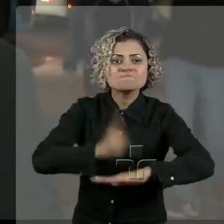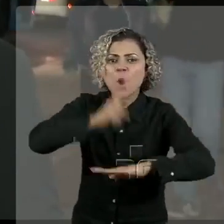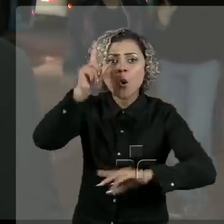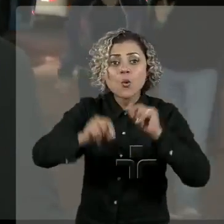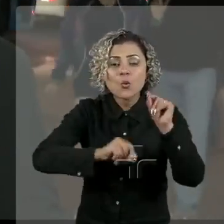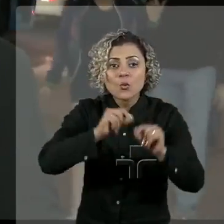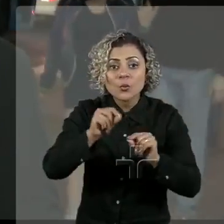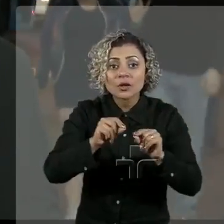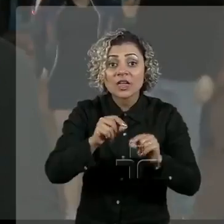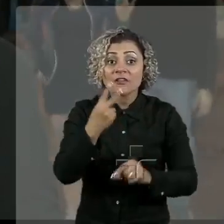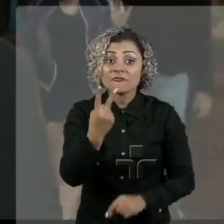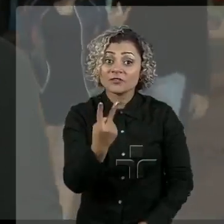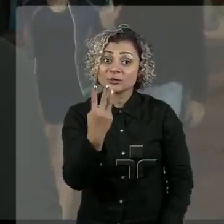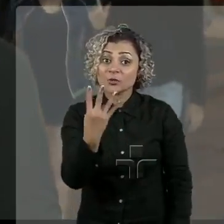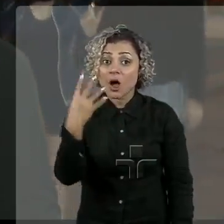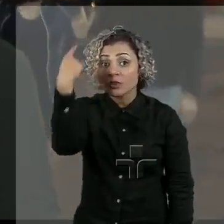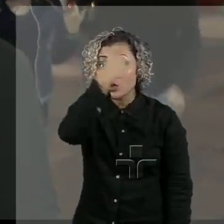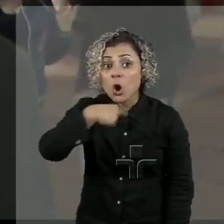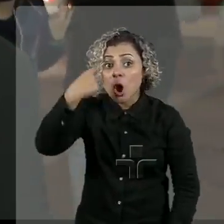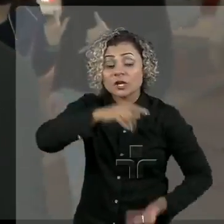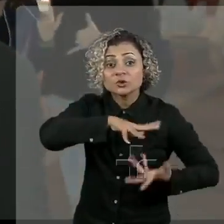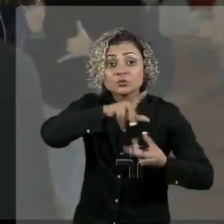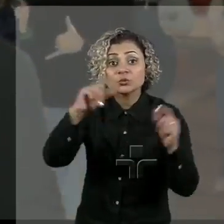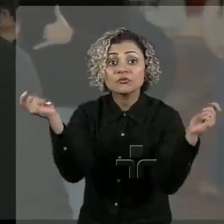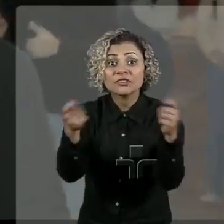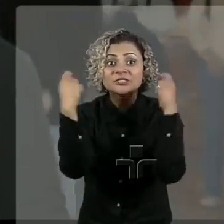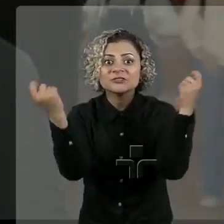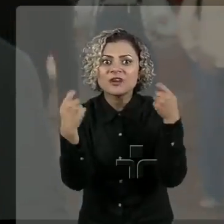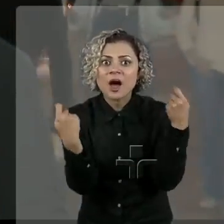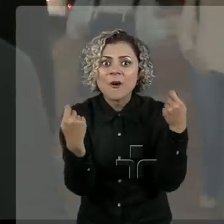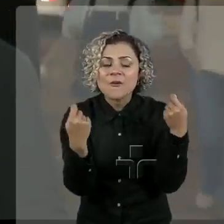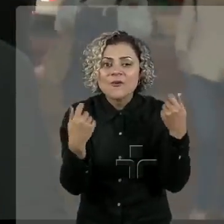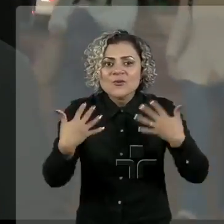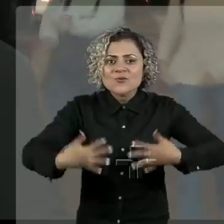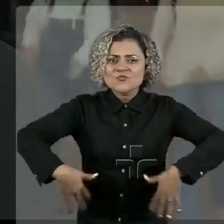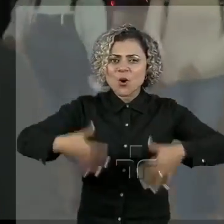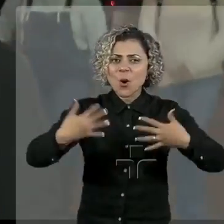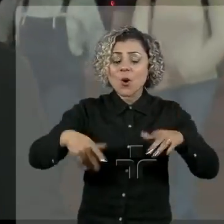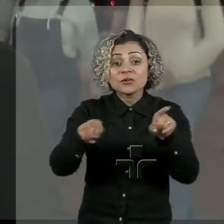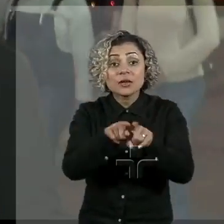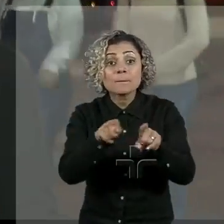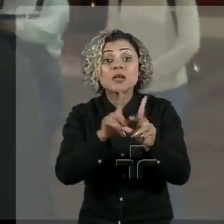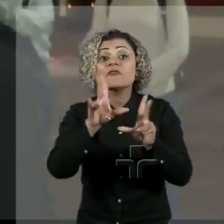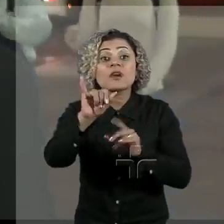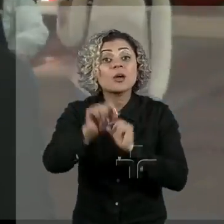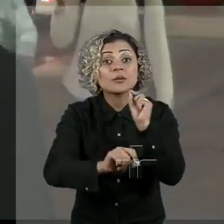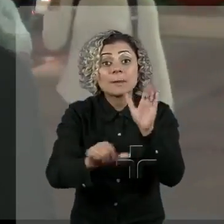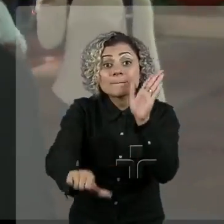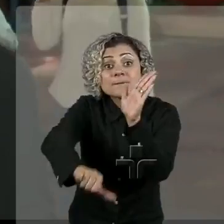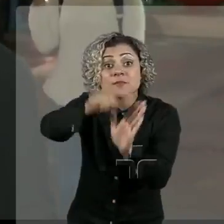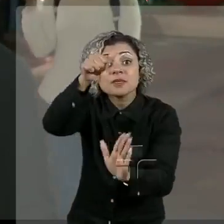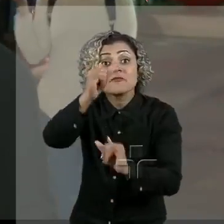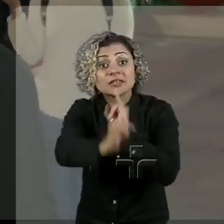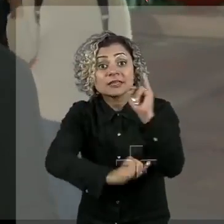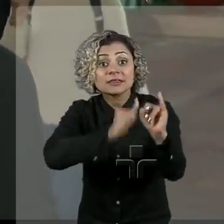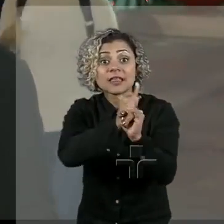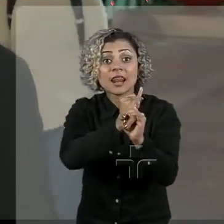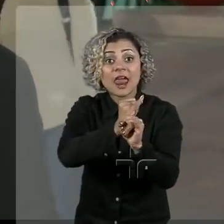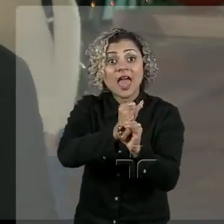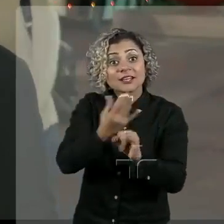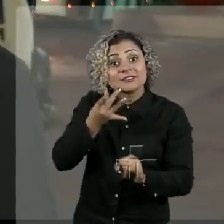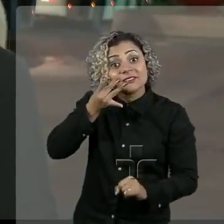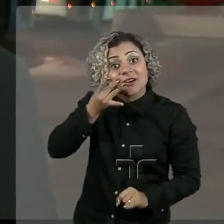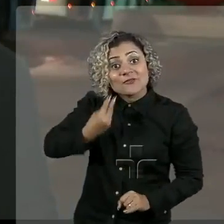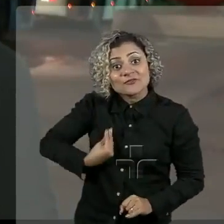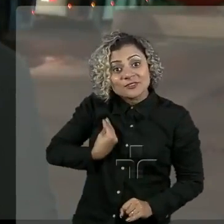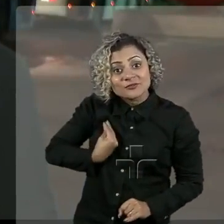festival 24 horas do mundo. Outra novidade é que a atração será transmitida pela primeira vez na internet no site